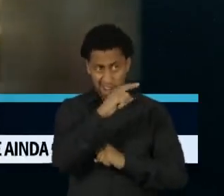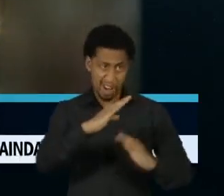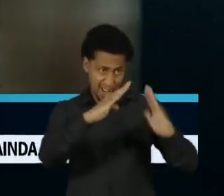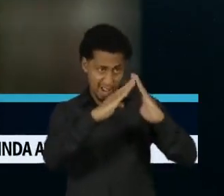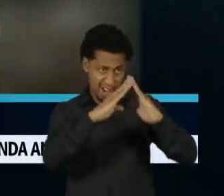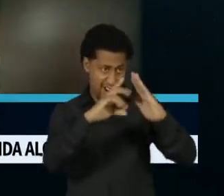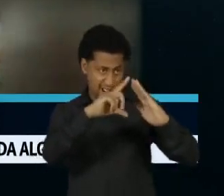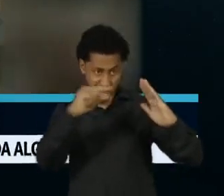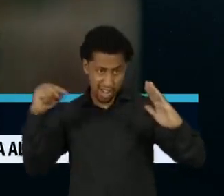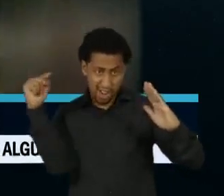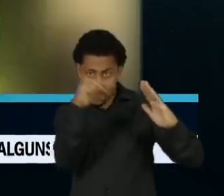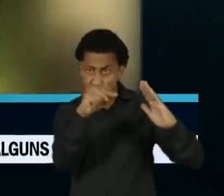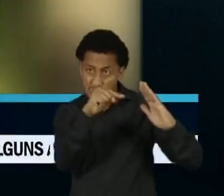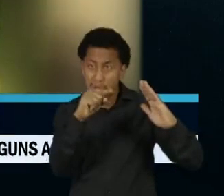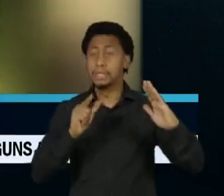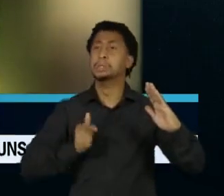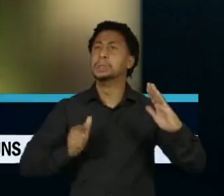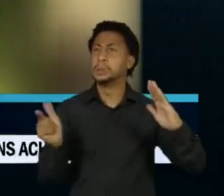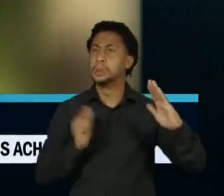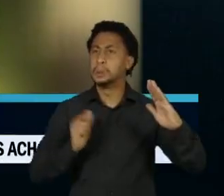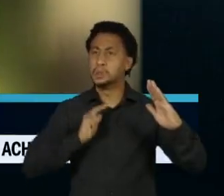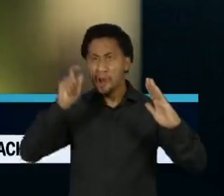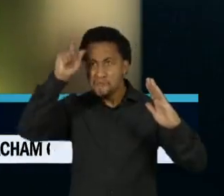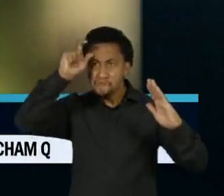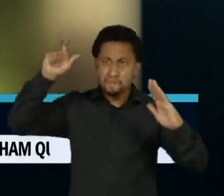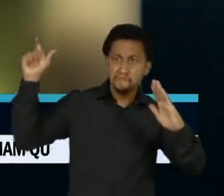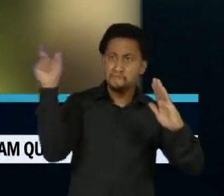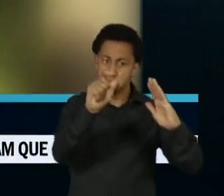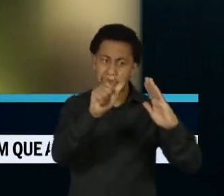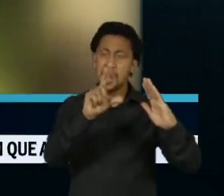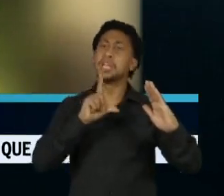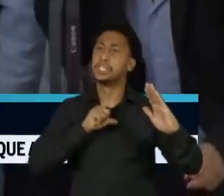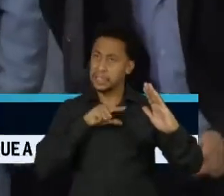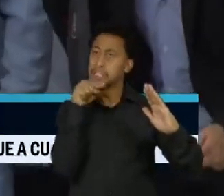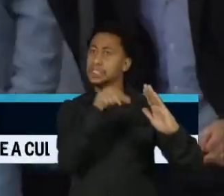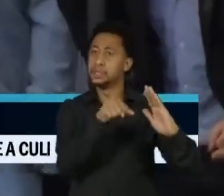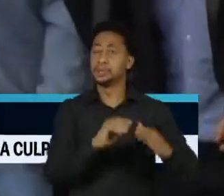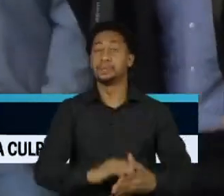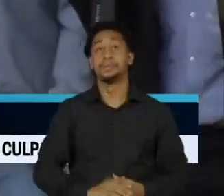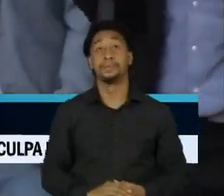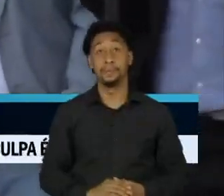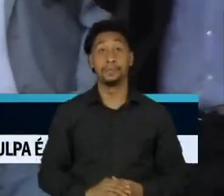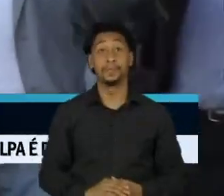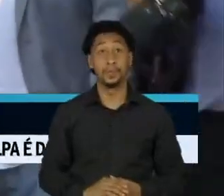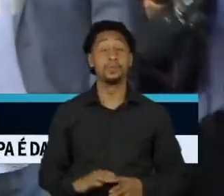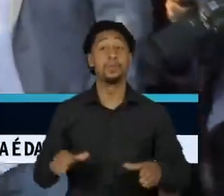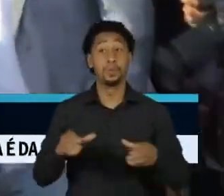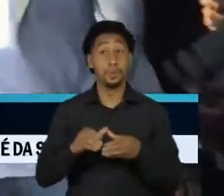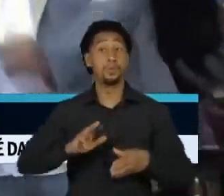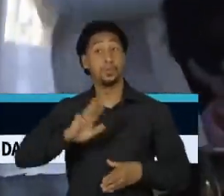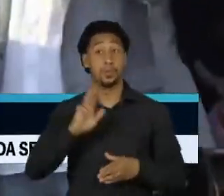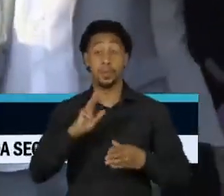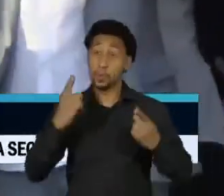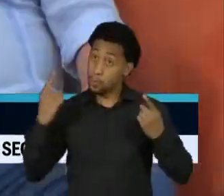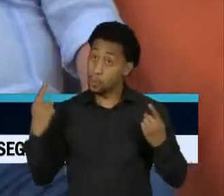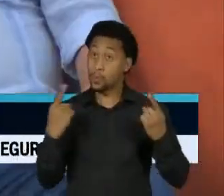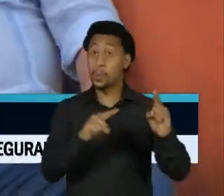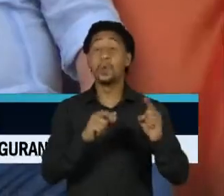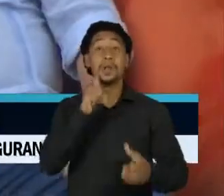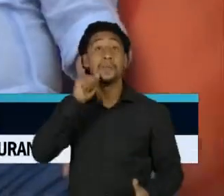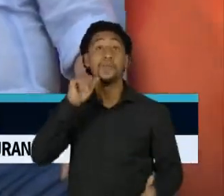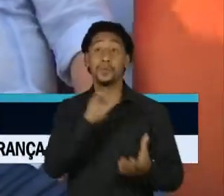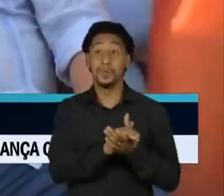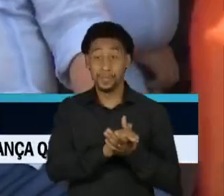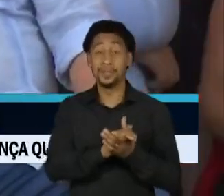tempo, aquele lugar foi um lugar consagrado a demônios. Bolsonaristas também criticam a esposa de Lula, a